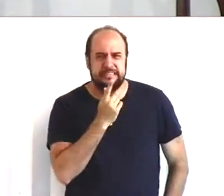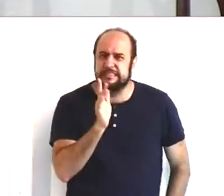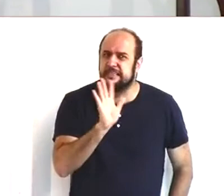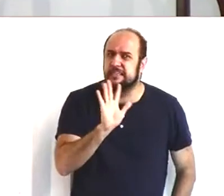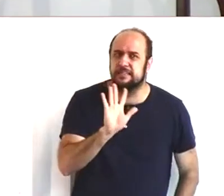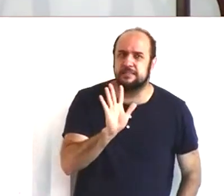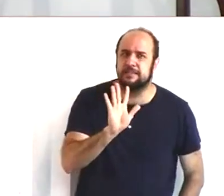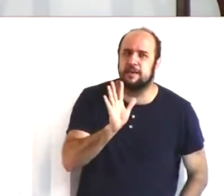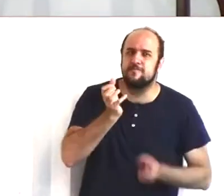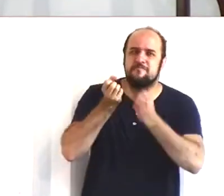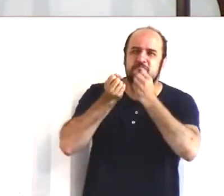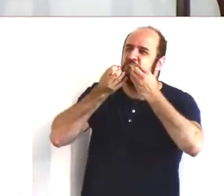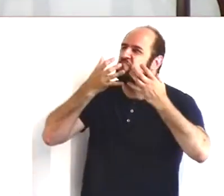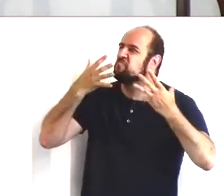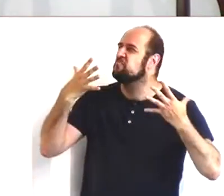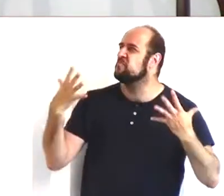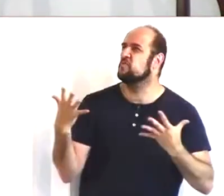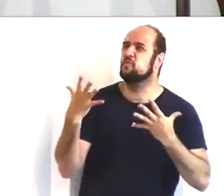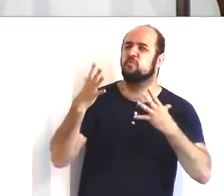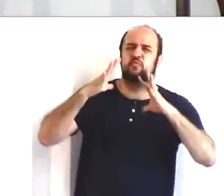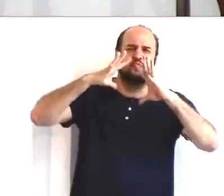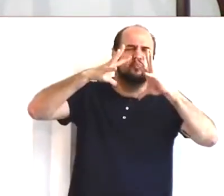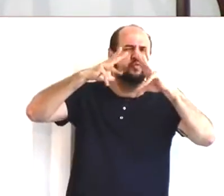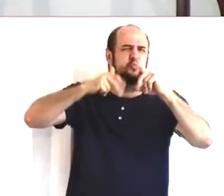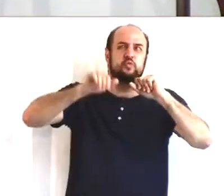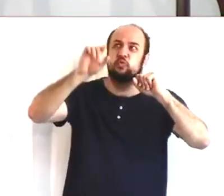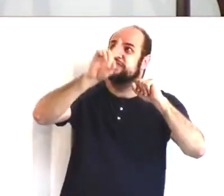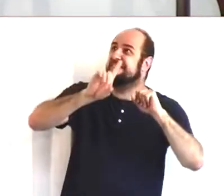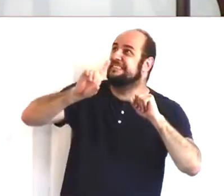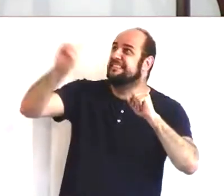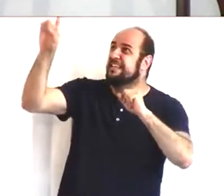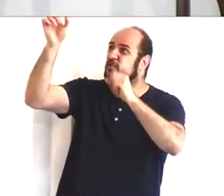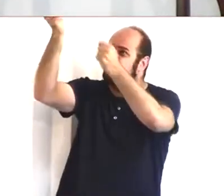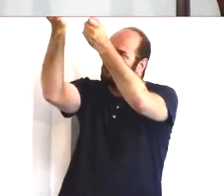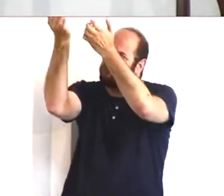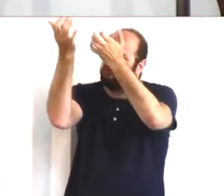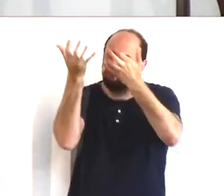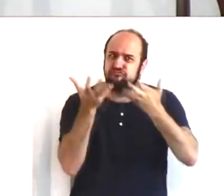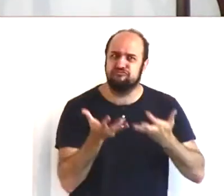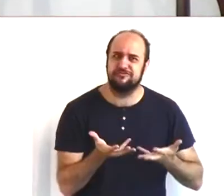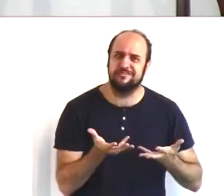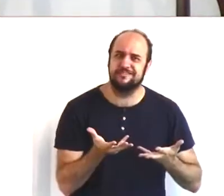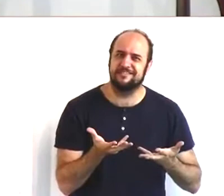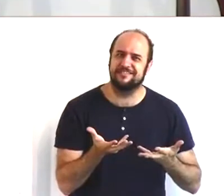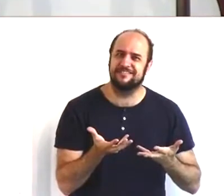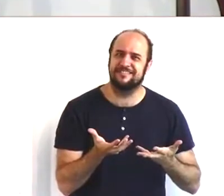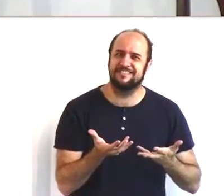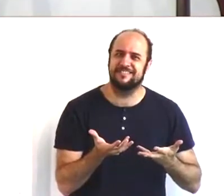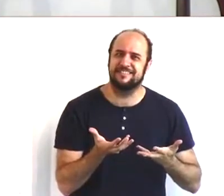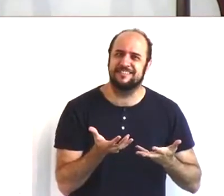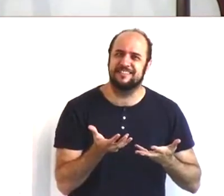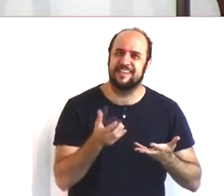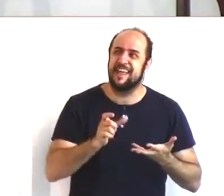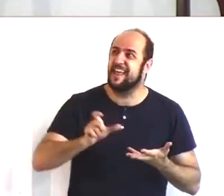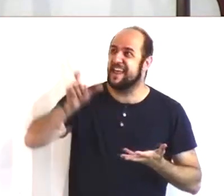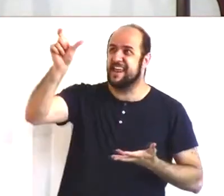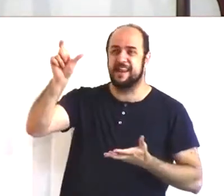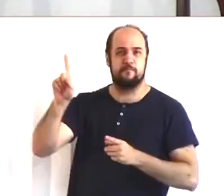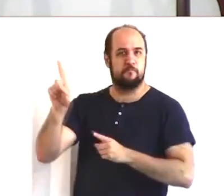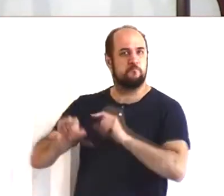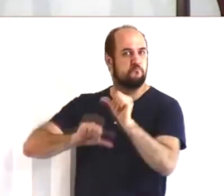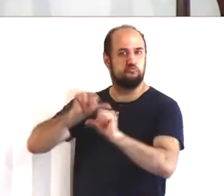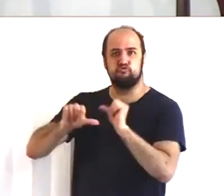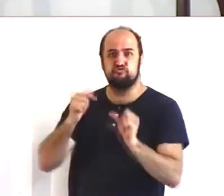toda boa dádiva e todo dom perfeito são lá do alto, descendo do Pai das luzes, em quem não pode existir variação